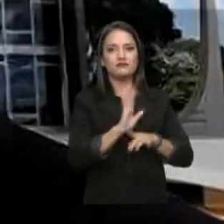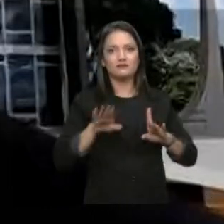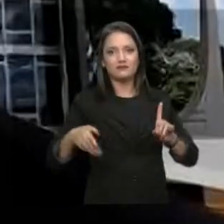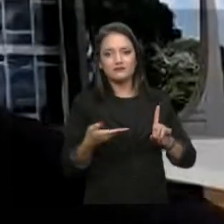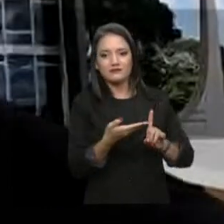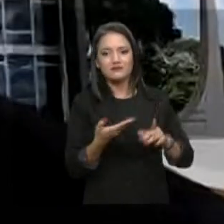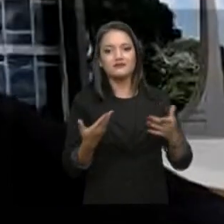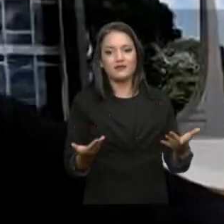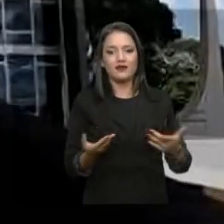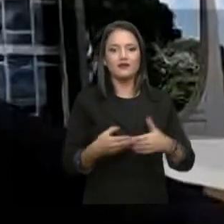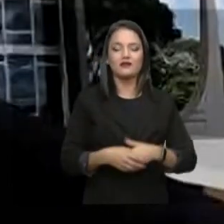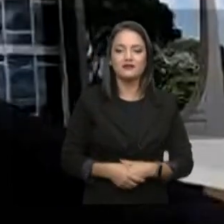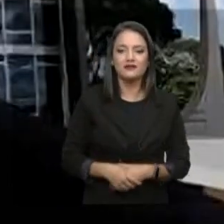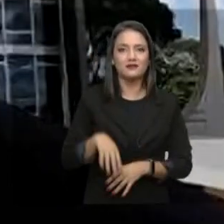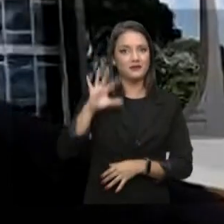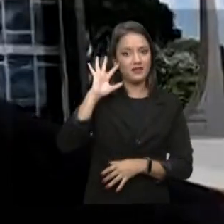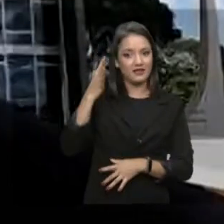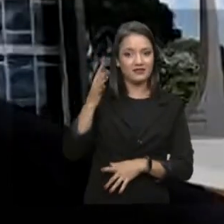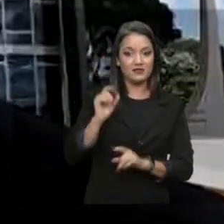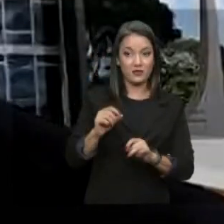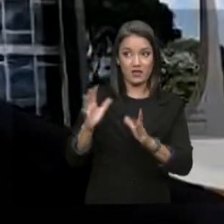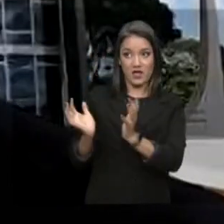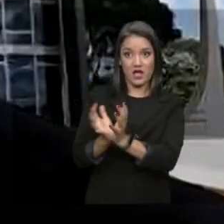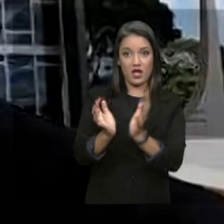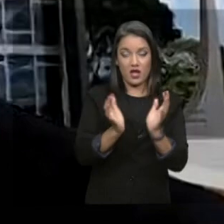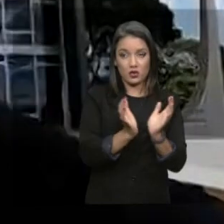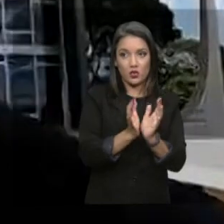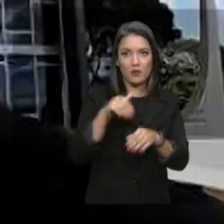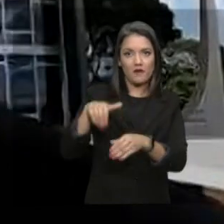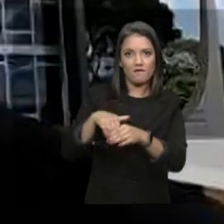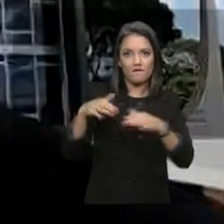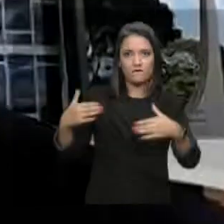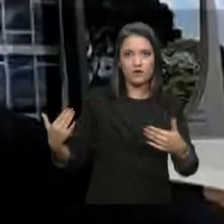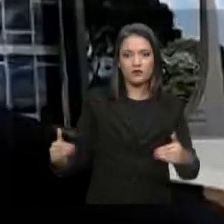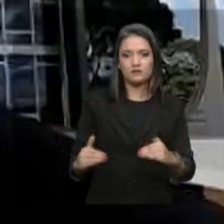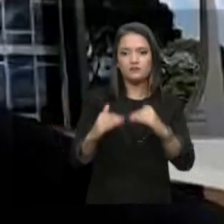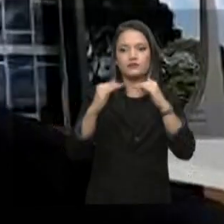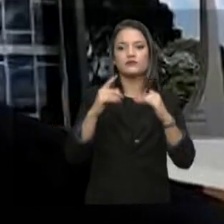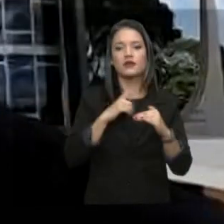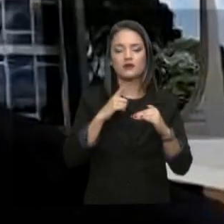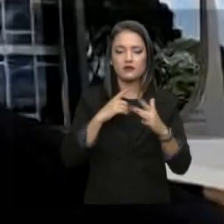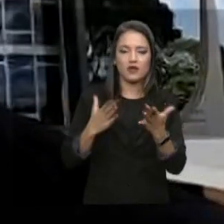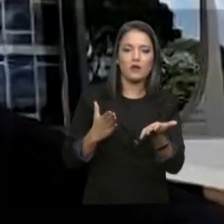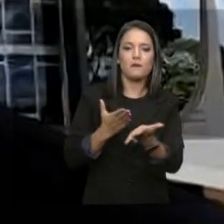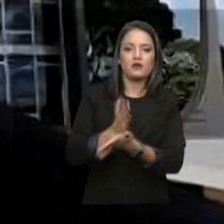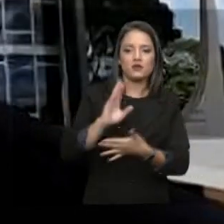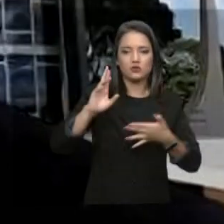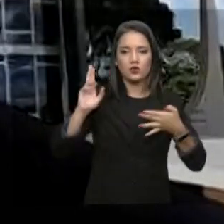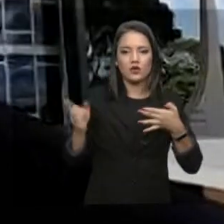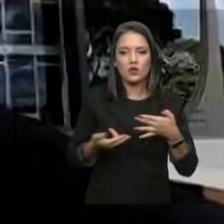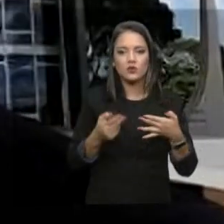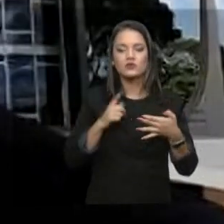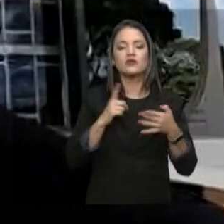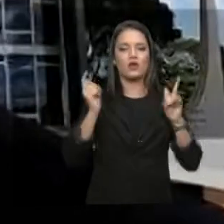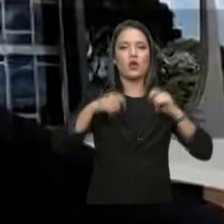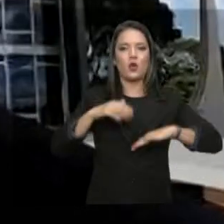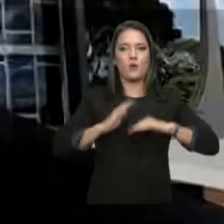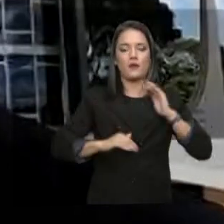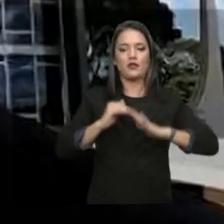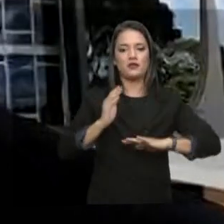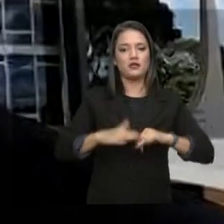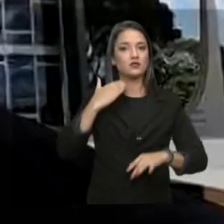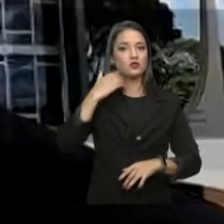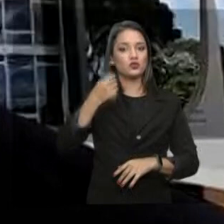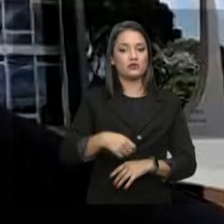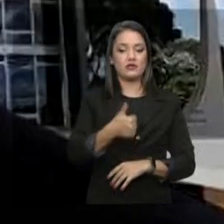proclamada. Decisão. A turma por empatização deu provimento em parte ao recurso, a fim de reconhecer a incompetência do juiz da 13ª